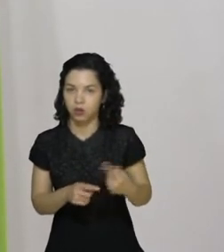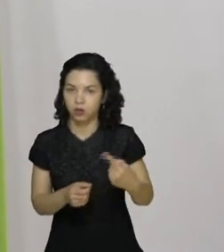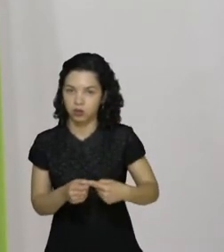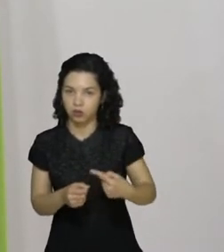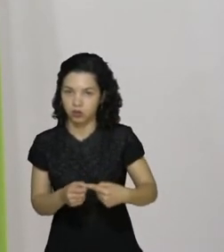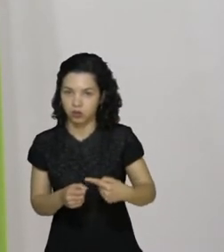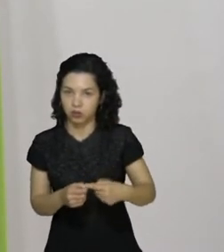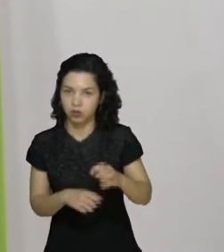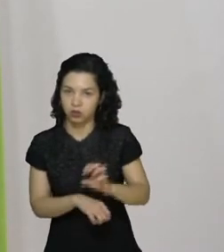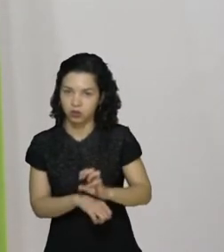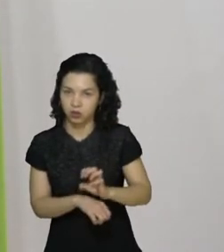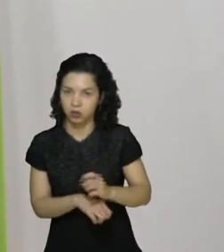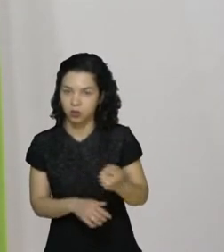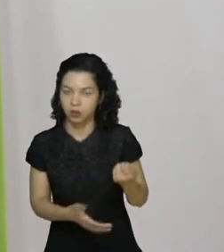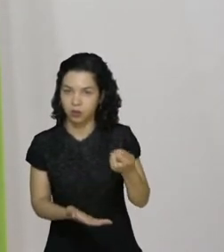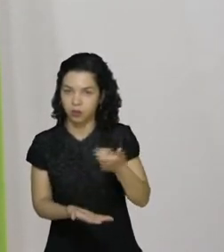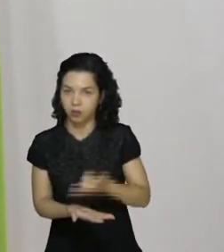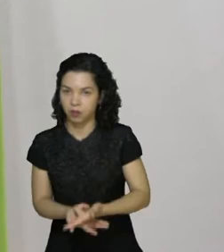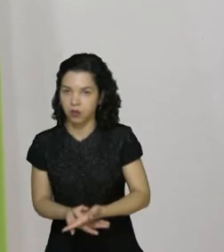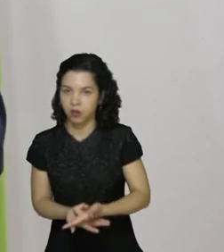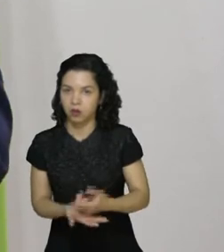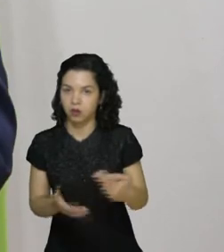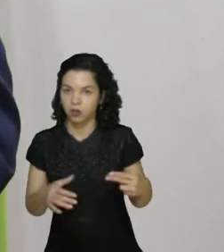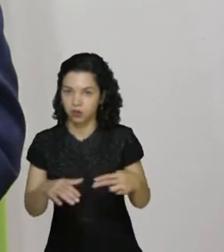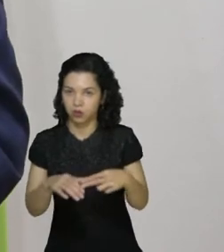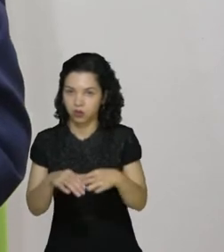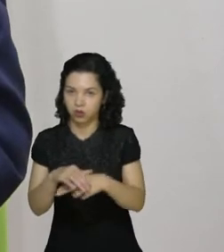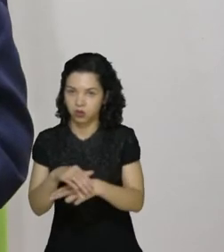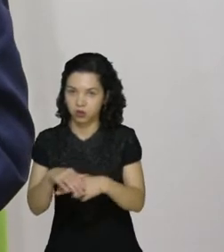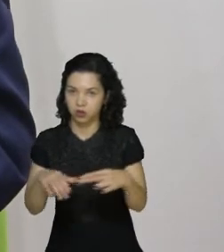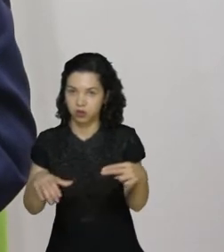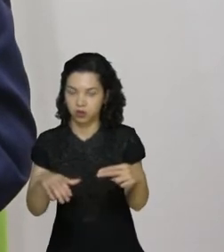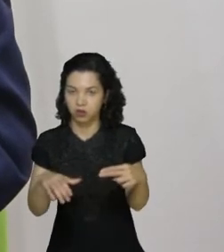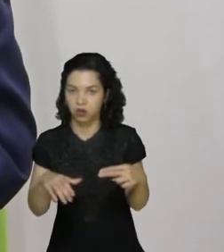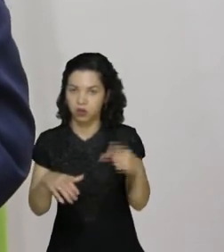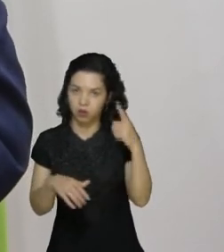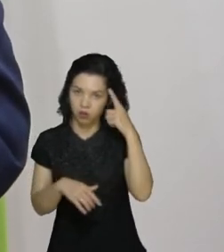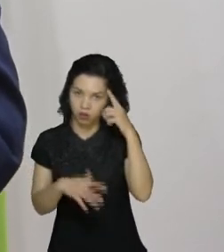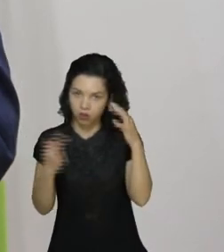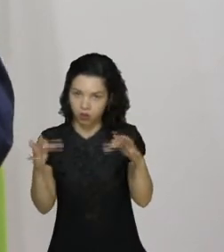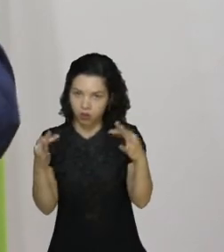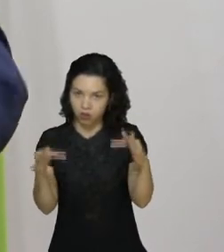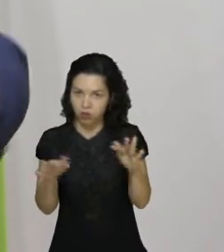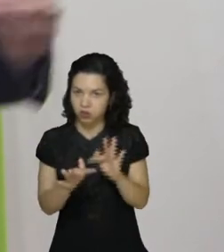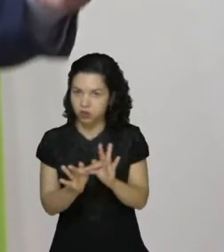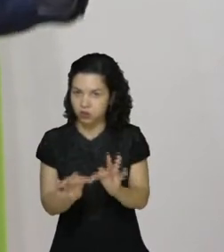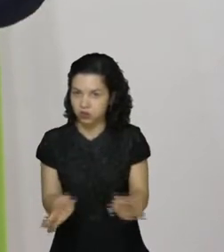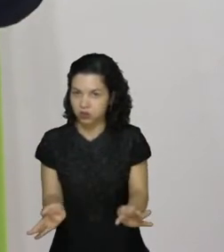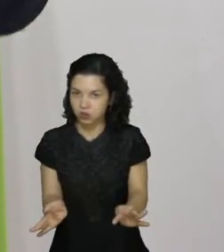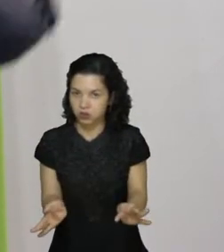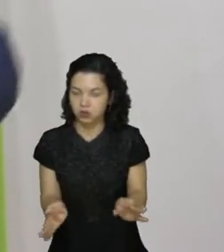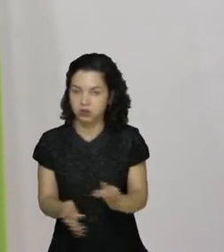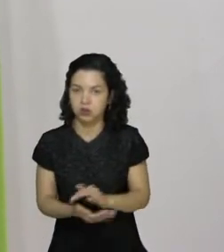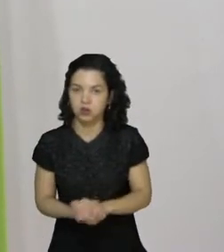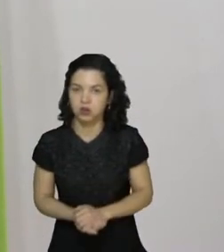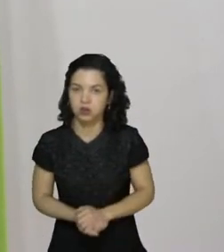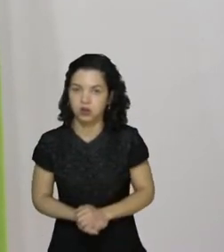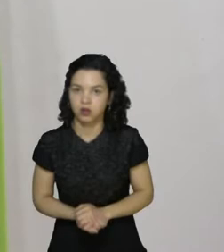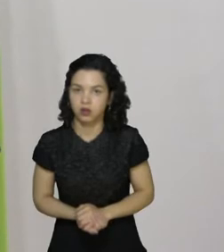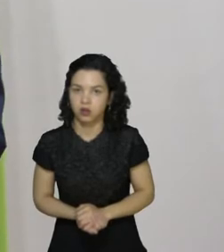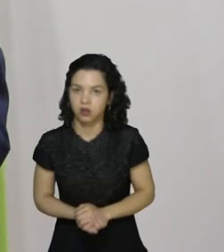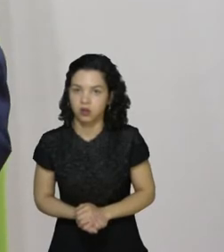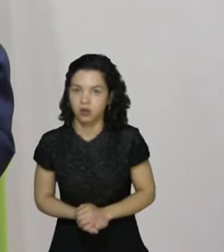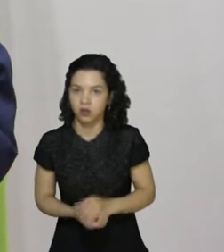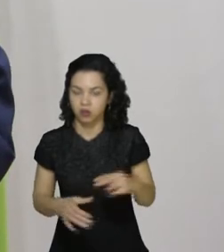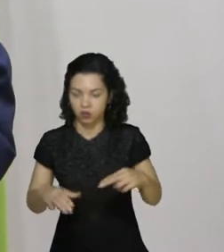por exemplo, uma tomografia para uma simples enxaqueca, uma tomografia para uma simples dor,